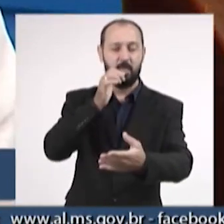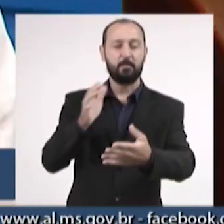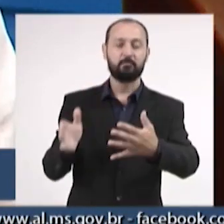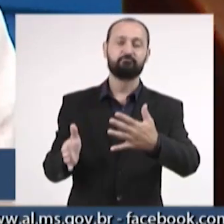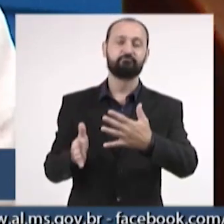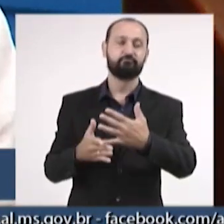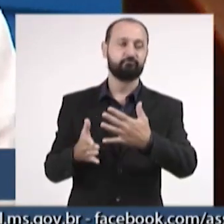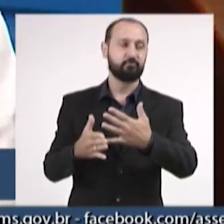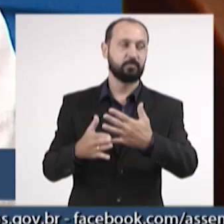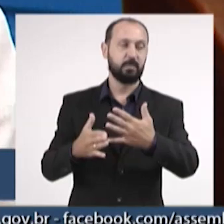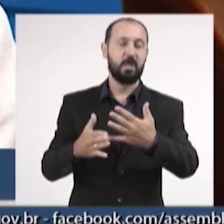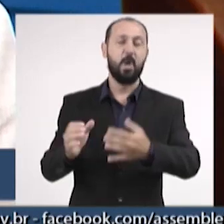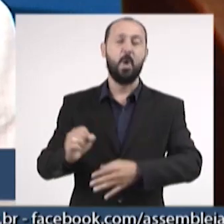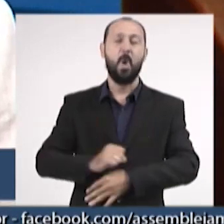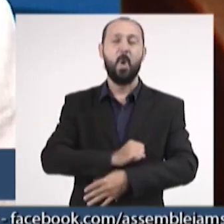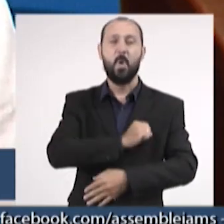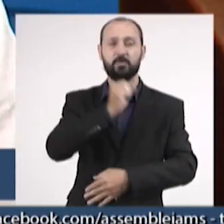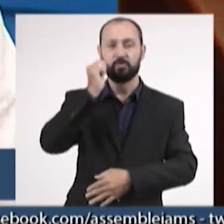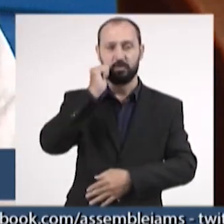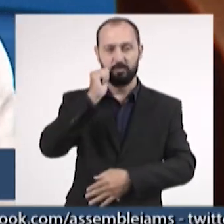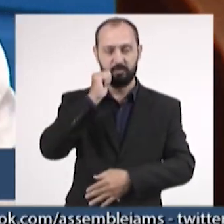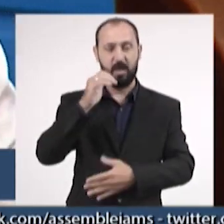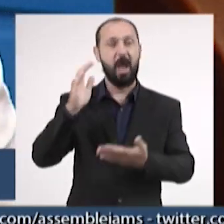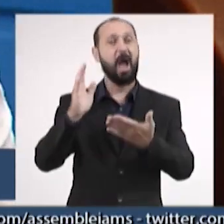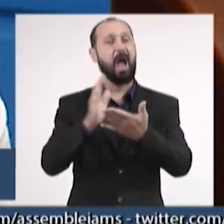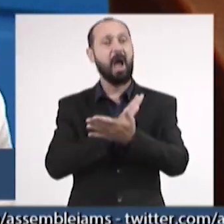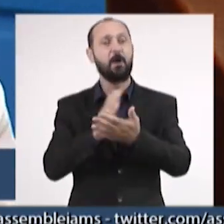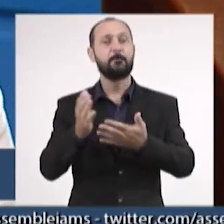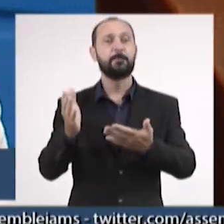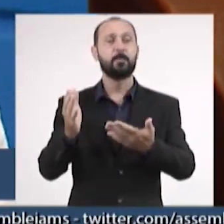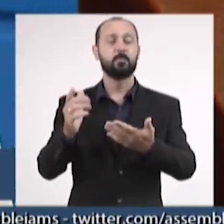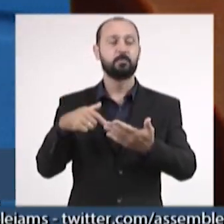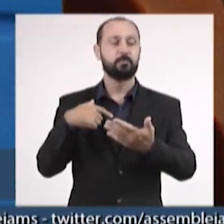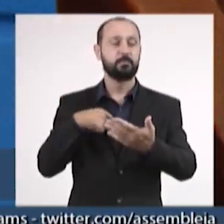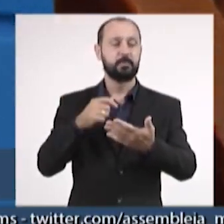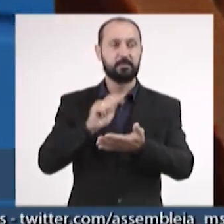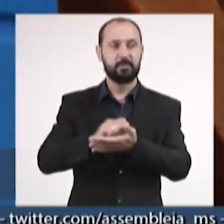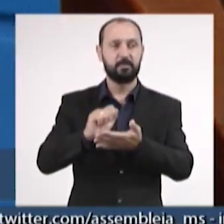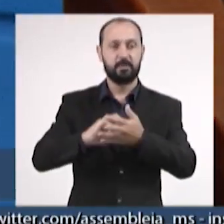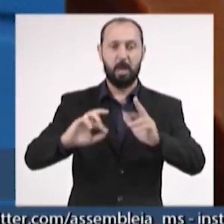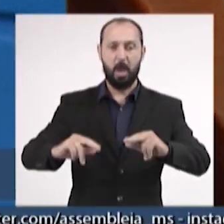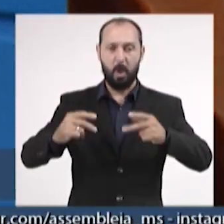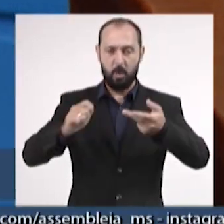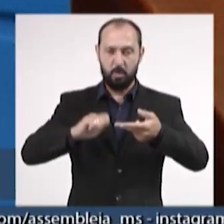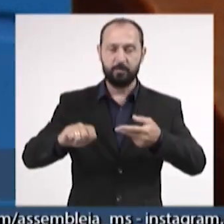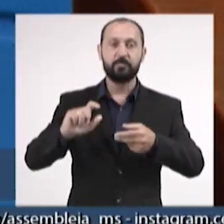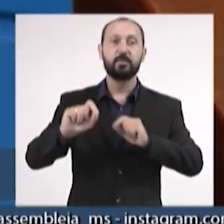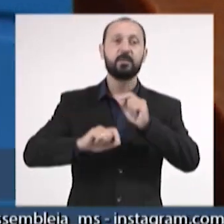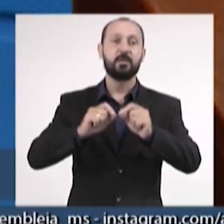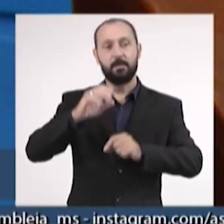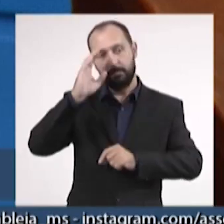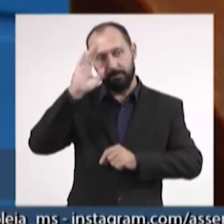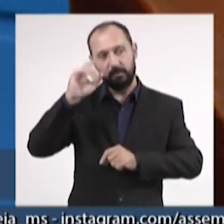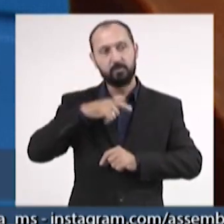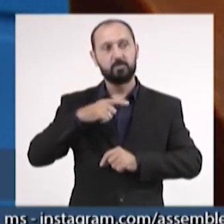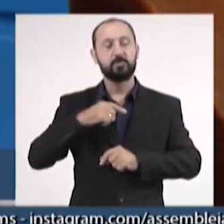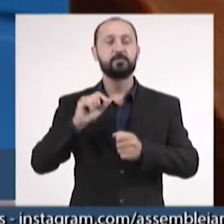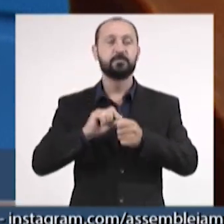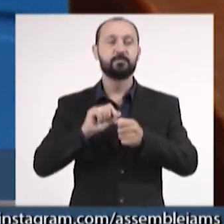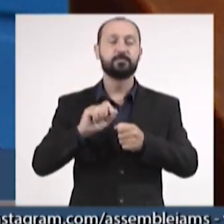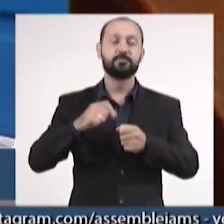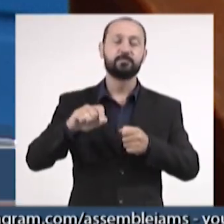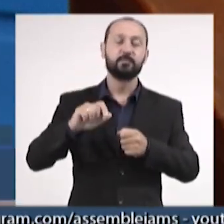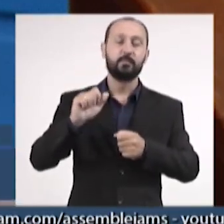inferiorização e ao ódio das mulheres. Algumas autoras argumentam que a função primária dos atos